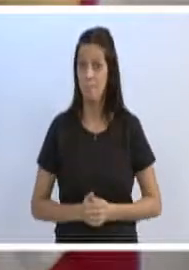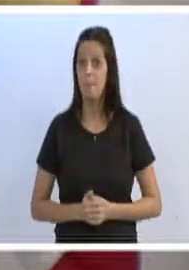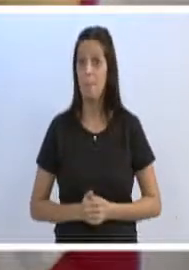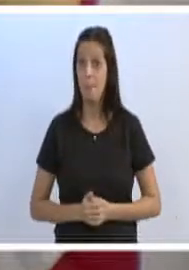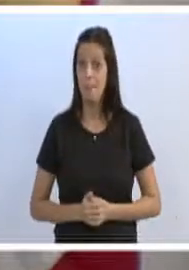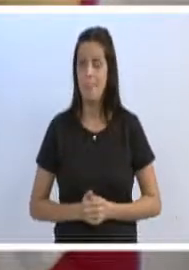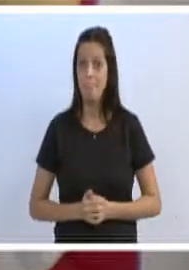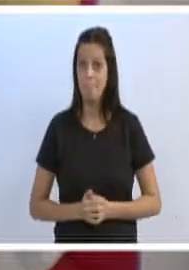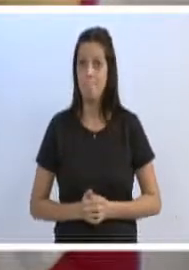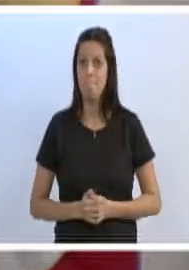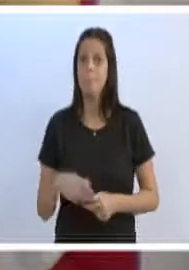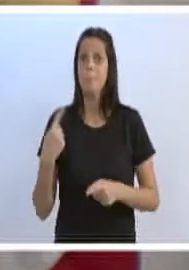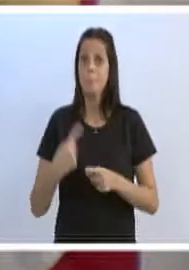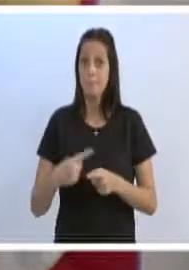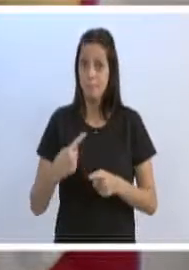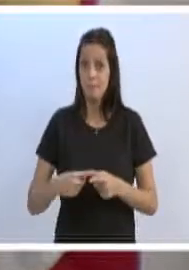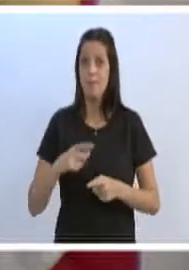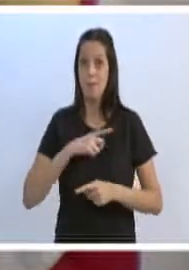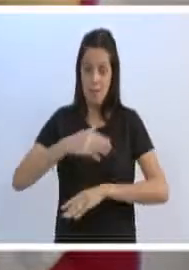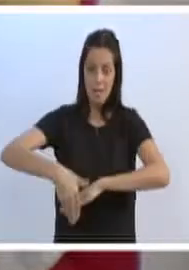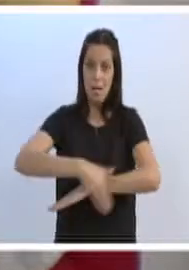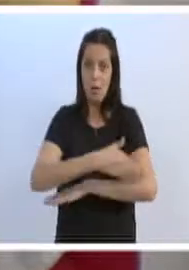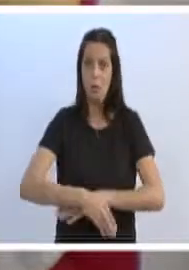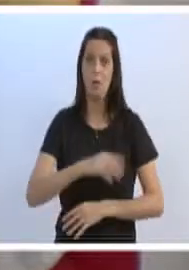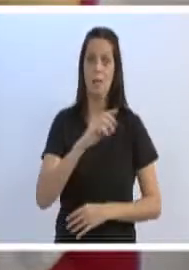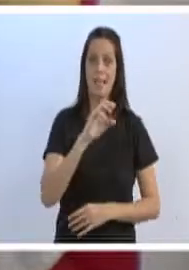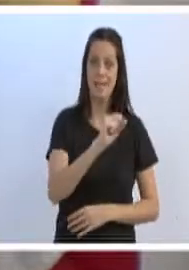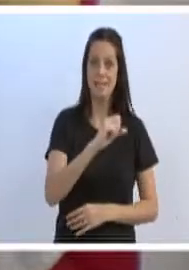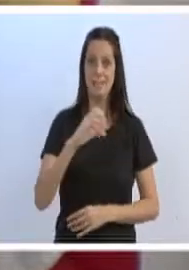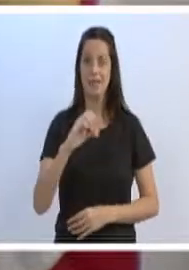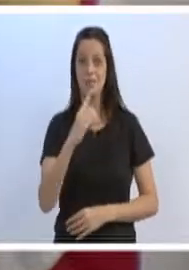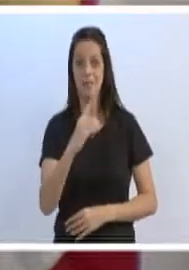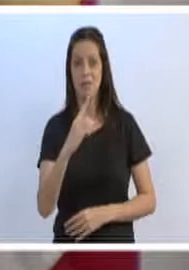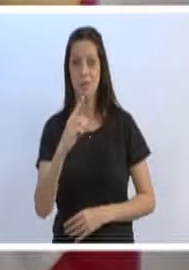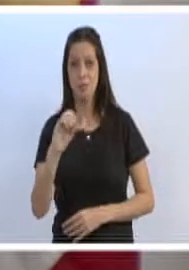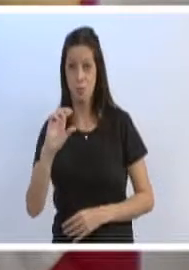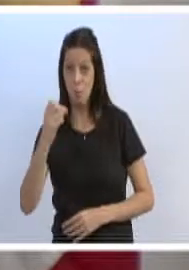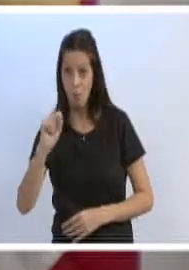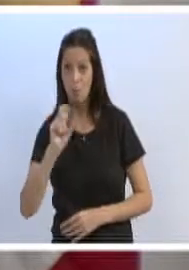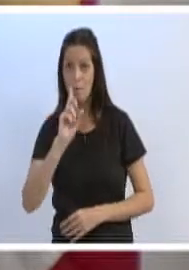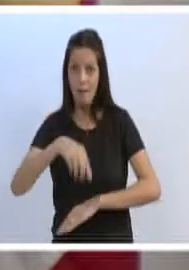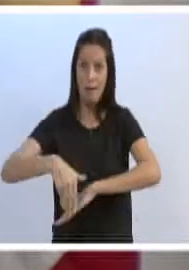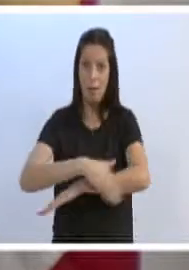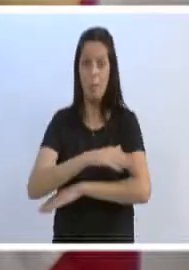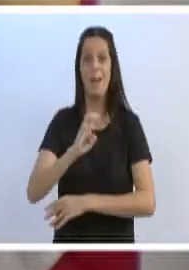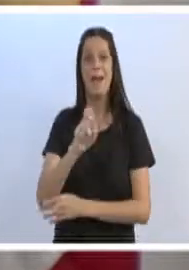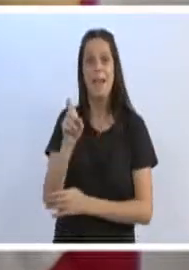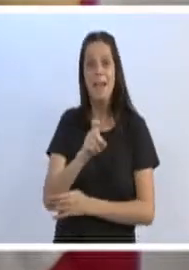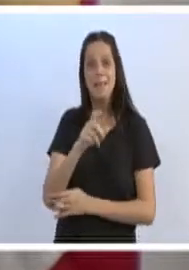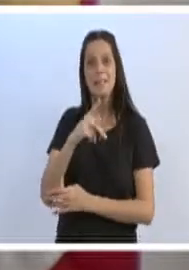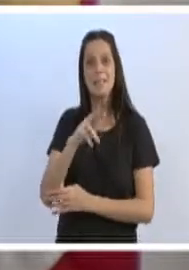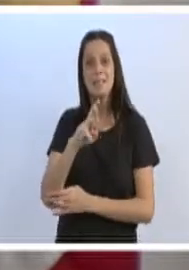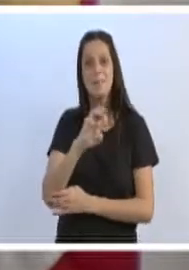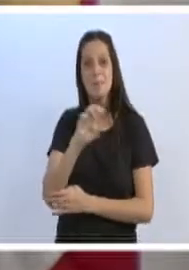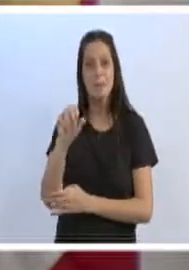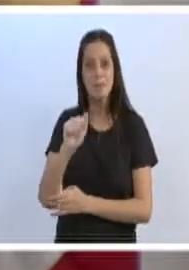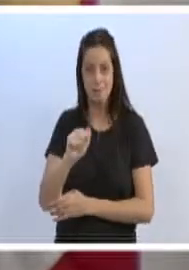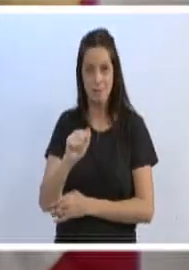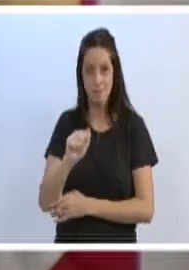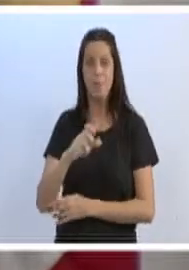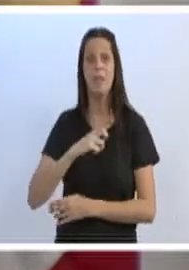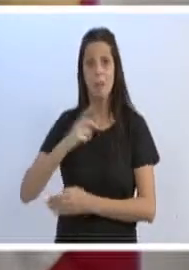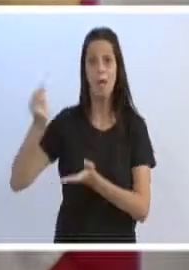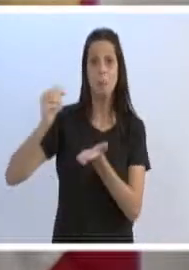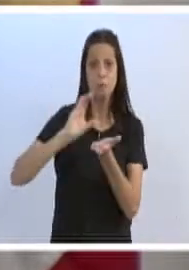da continuação das 108 é 68 é conhecida via expressa tem recurso garantido até o